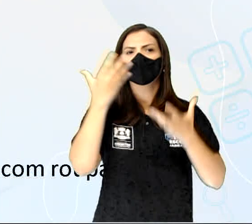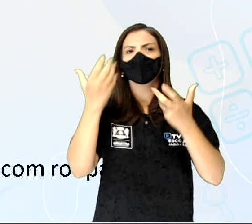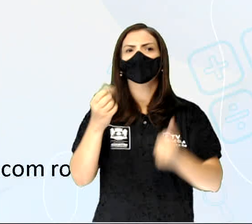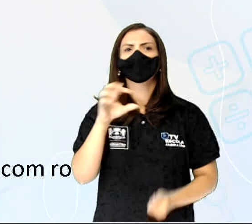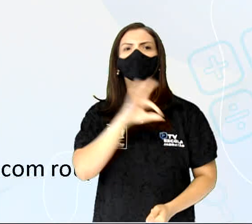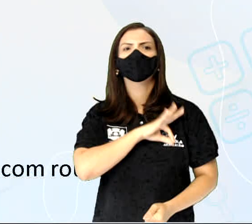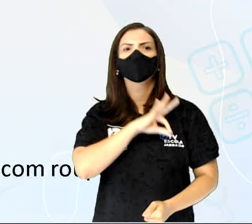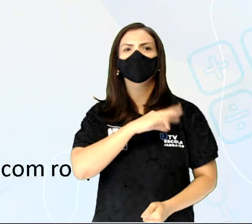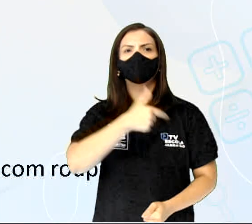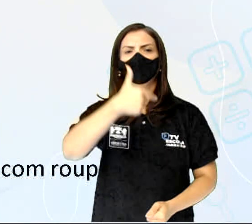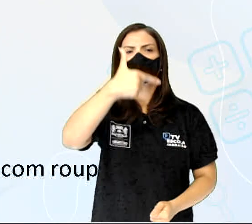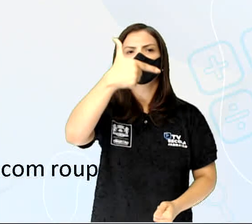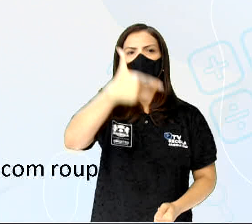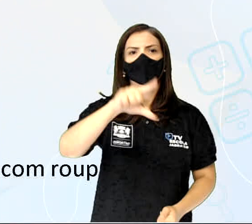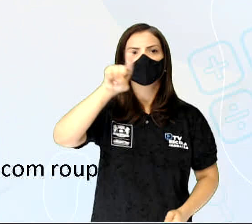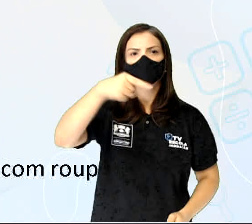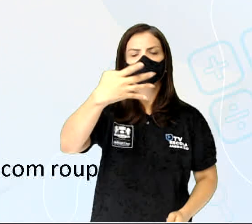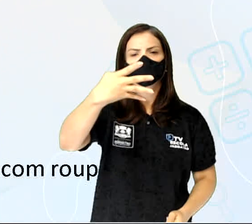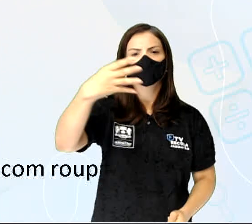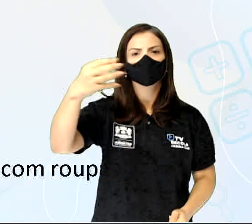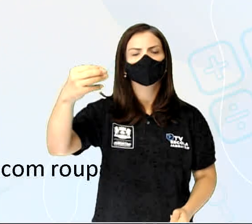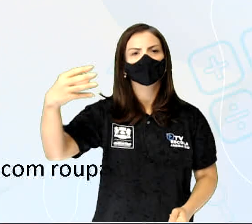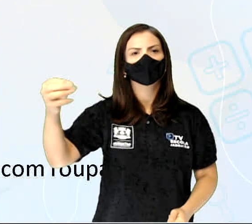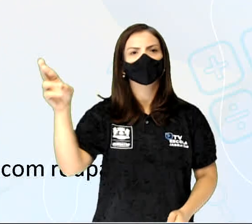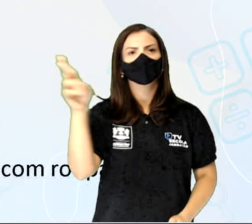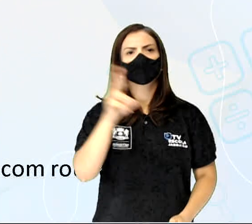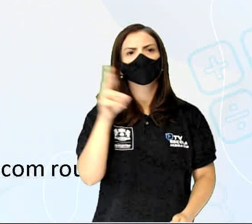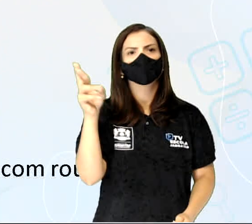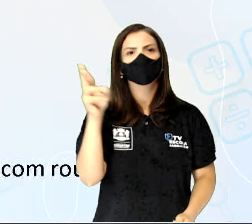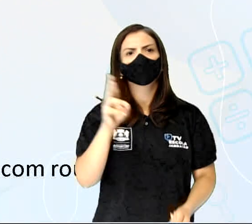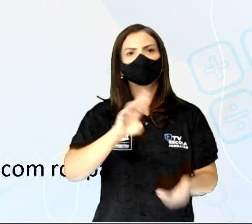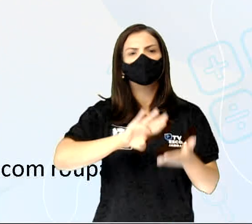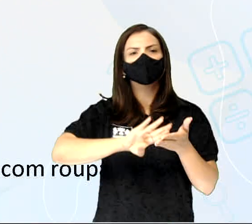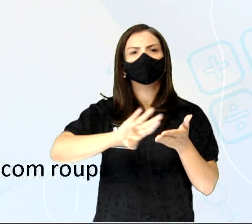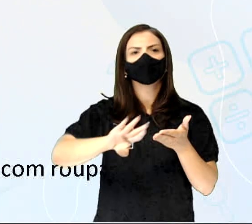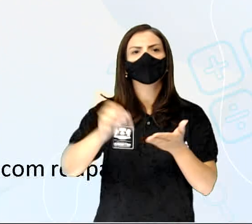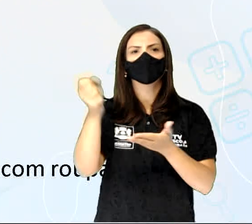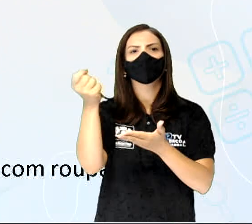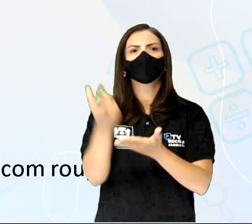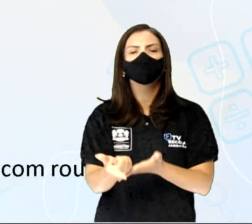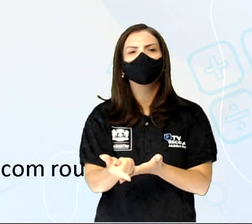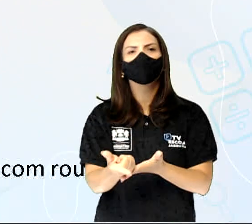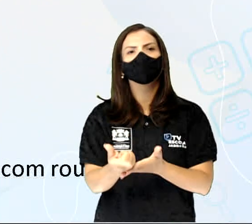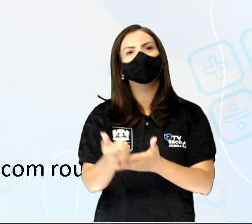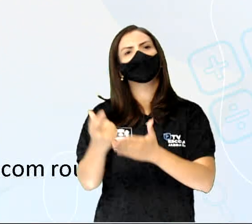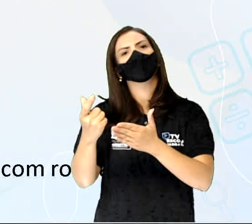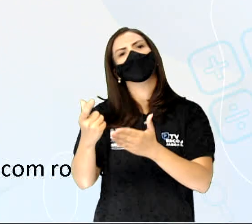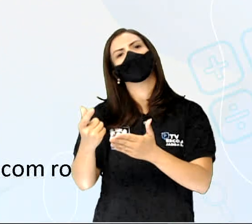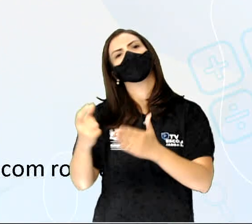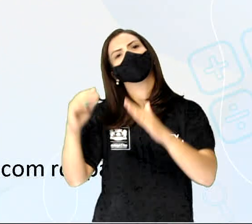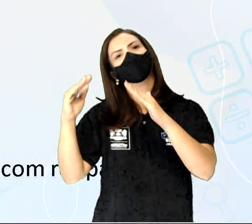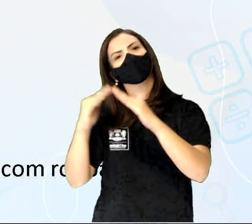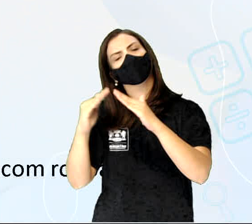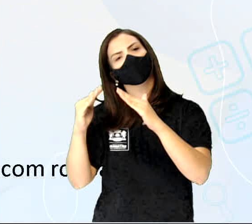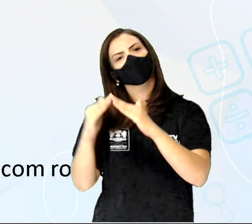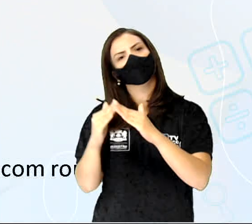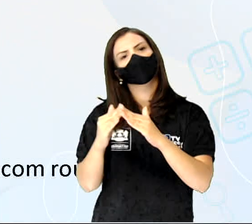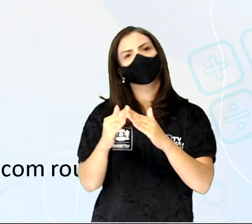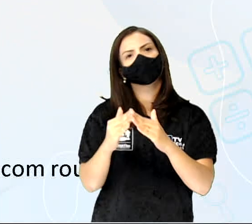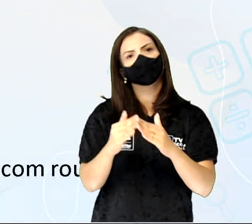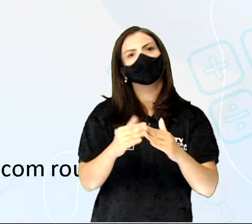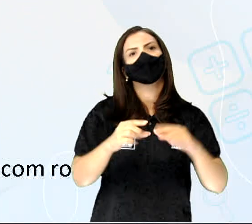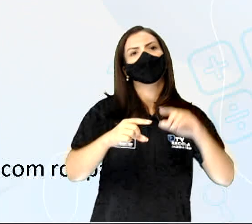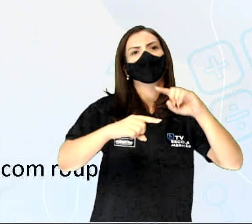de R$ 2.400. Ele gastou 1/3 desse dinheiro com moradia, 1/4 com alimentação. Com 1/5